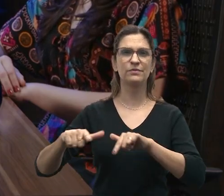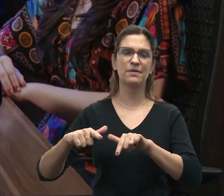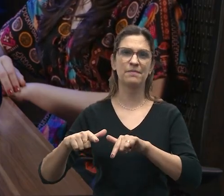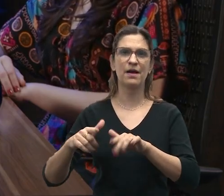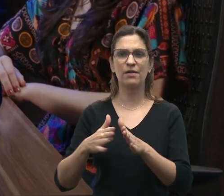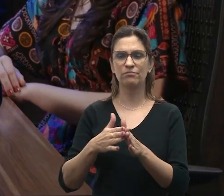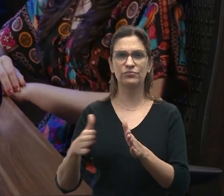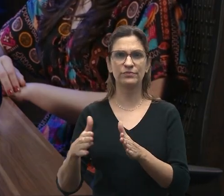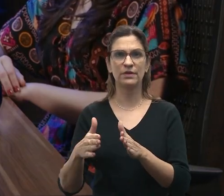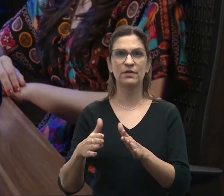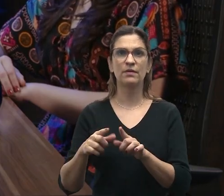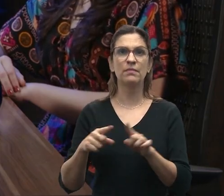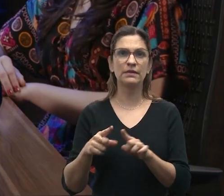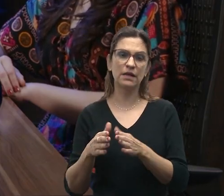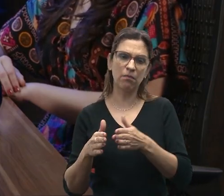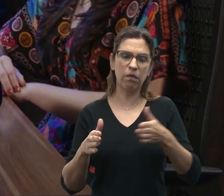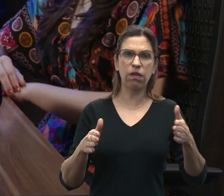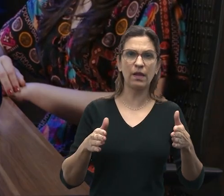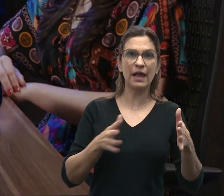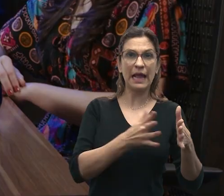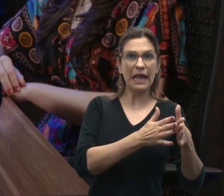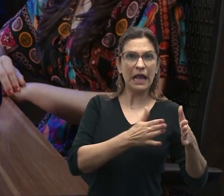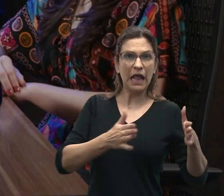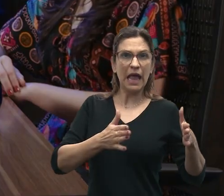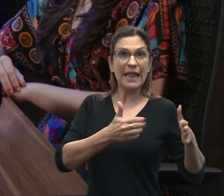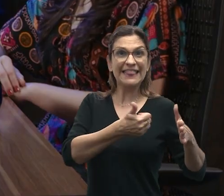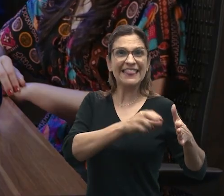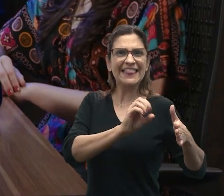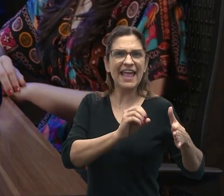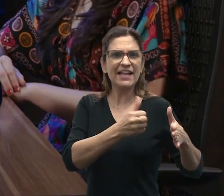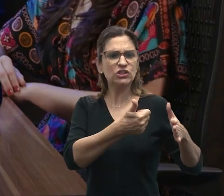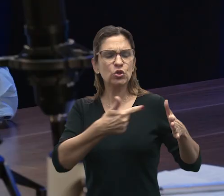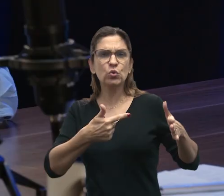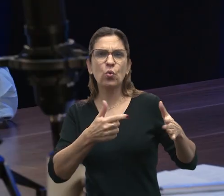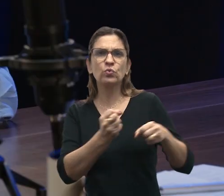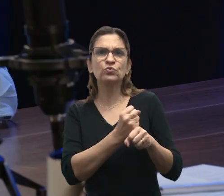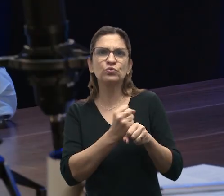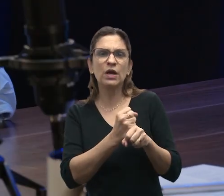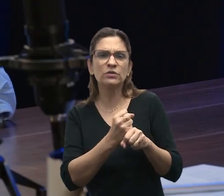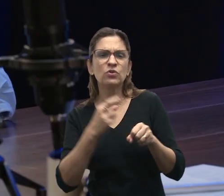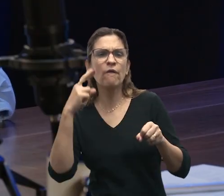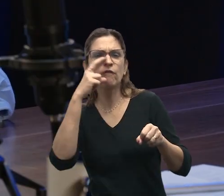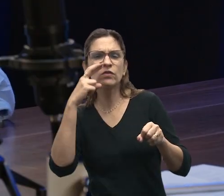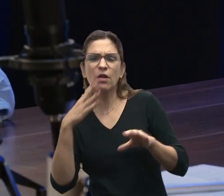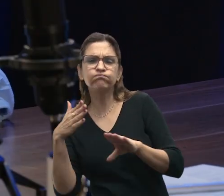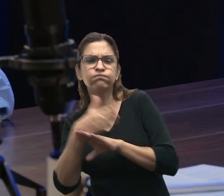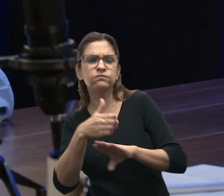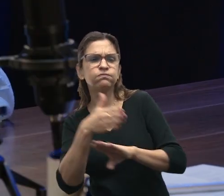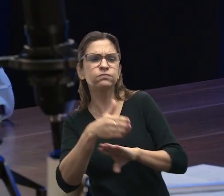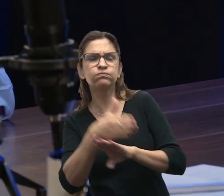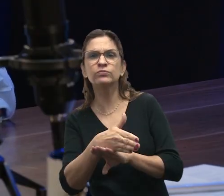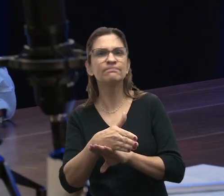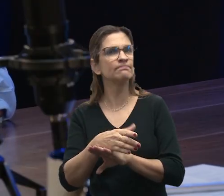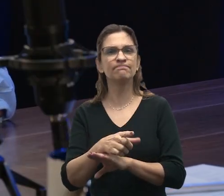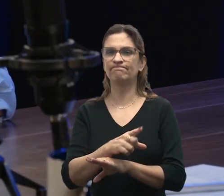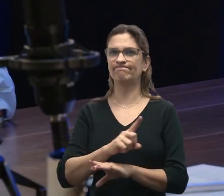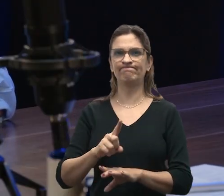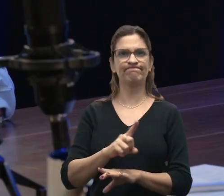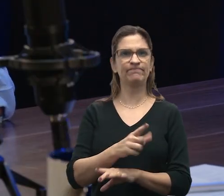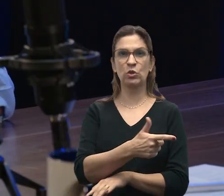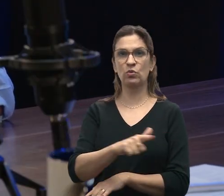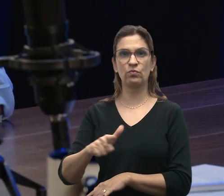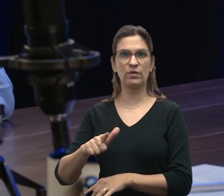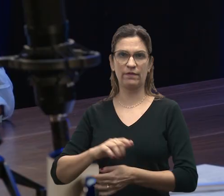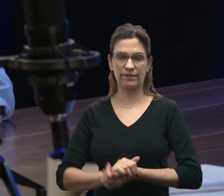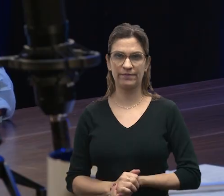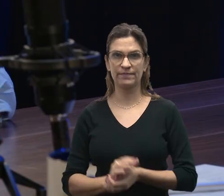10, 12 anos desse contrato, a GEREG não fez nenhuma inspeção, né? Também verificamos falha grave na AGETRAN,